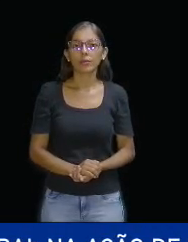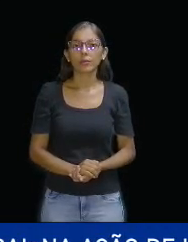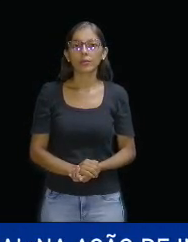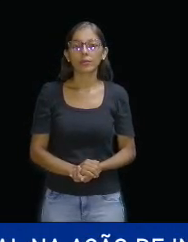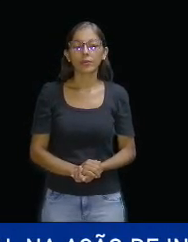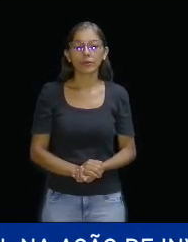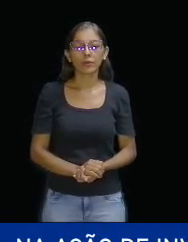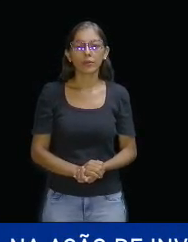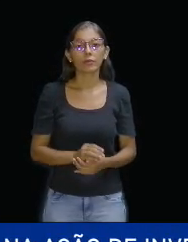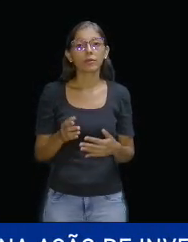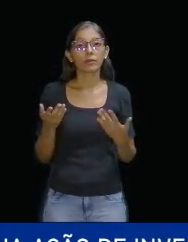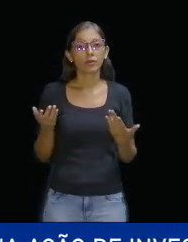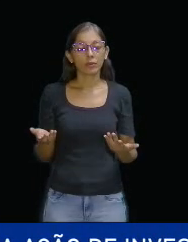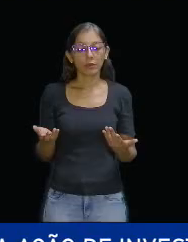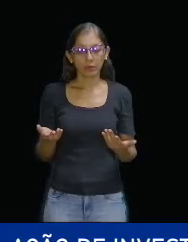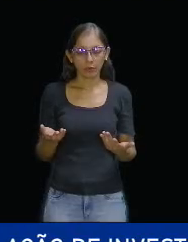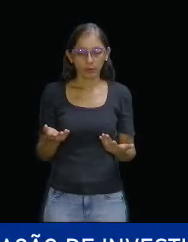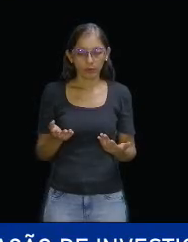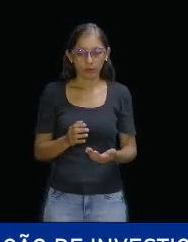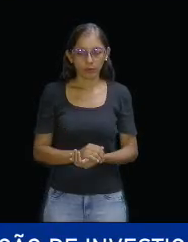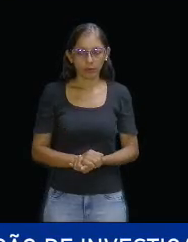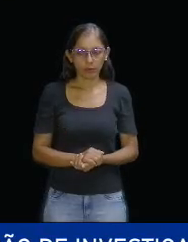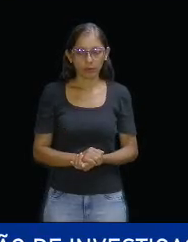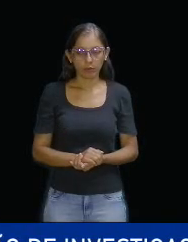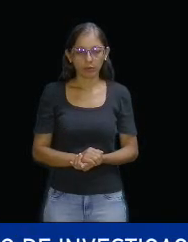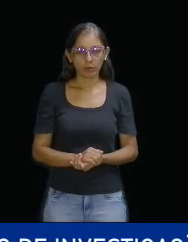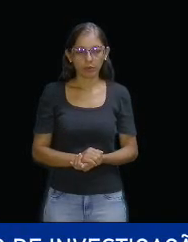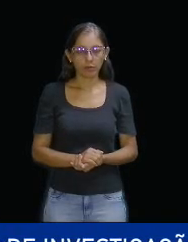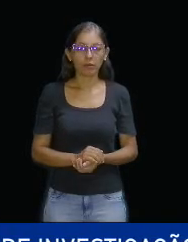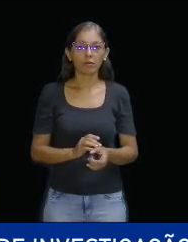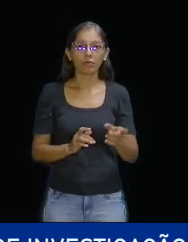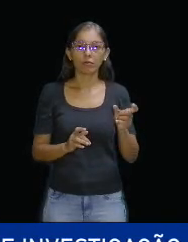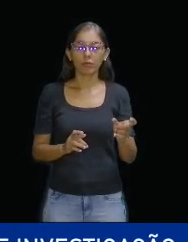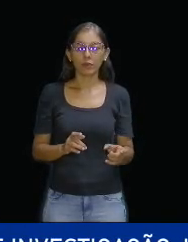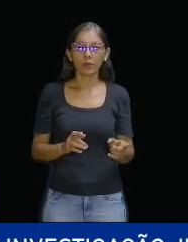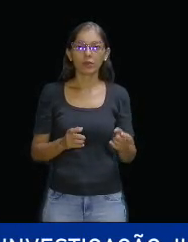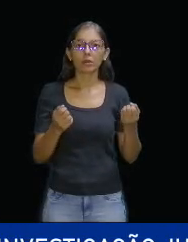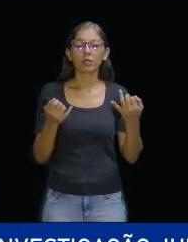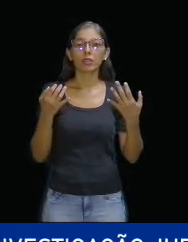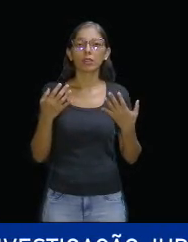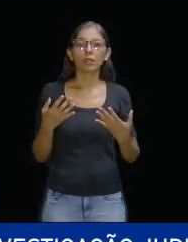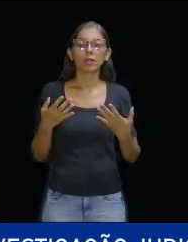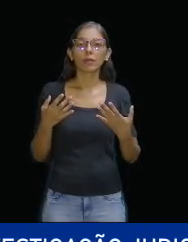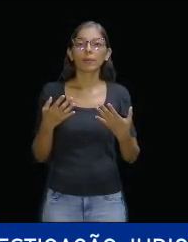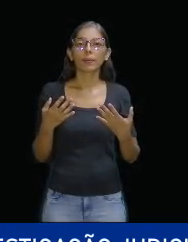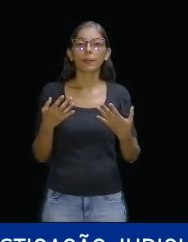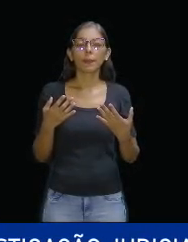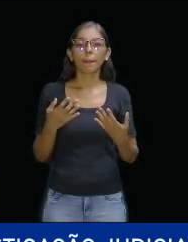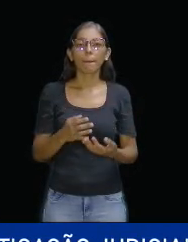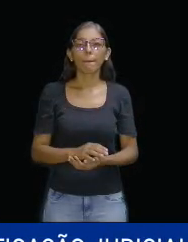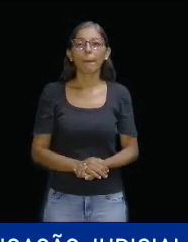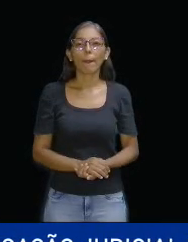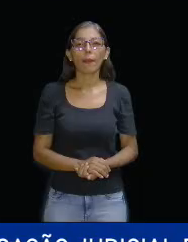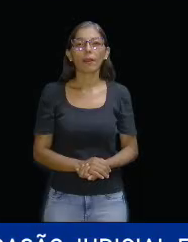Em contra-razões, o recorrido sustentou a